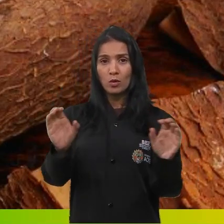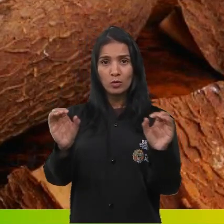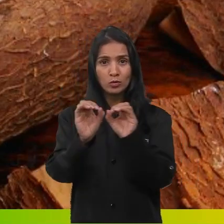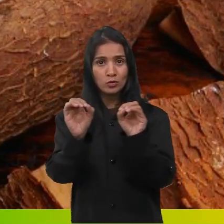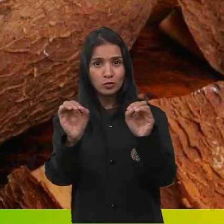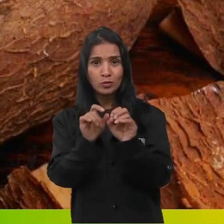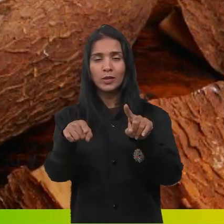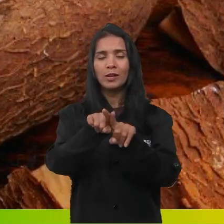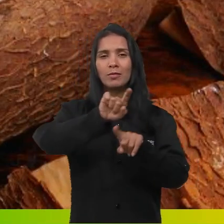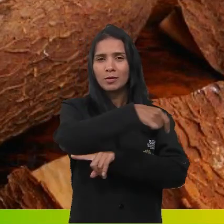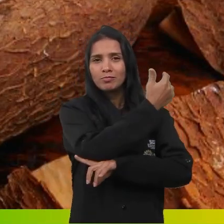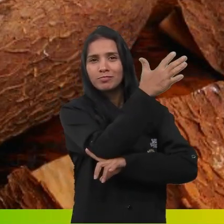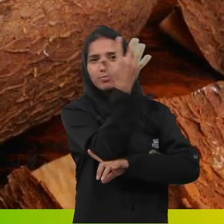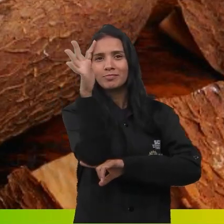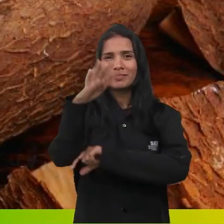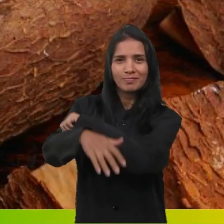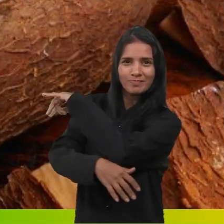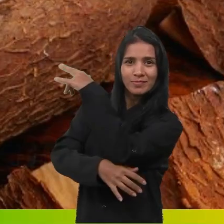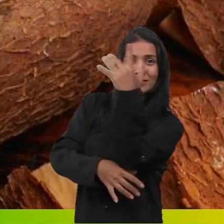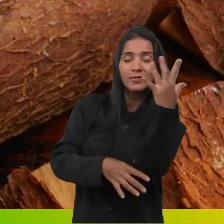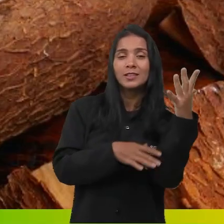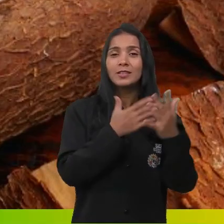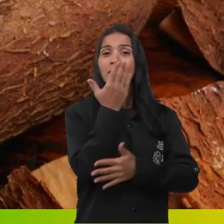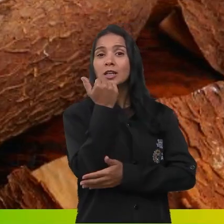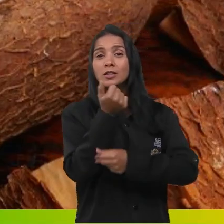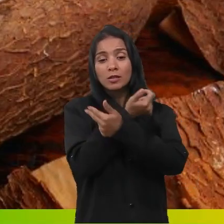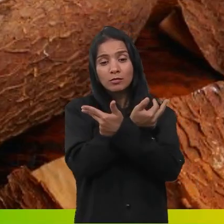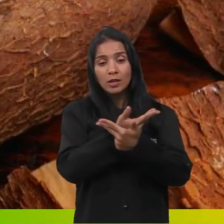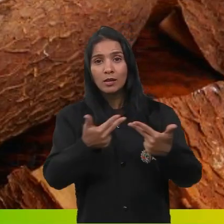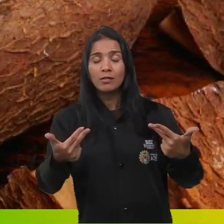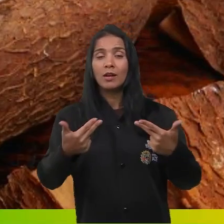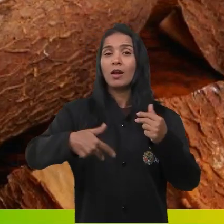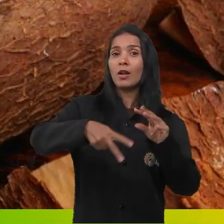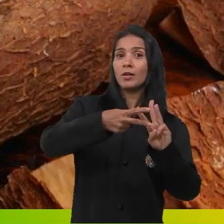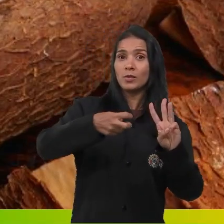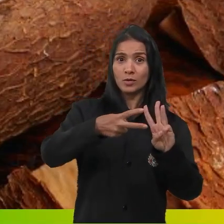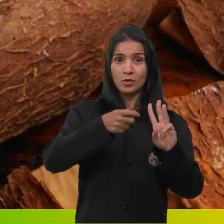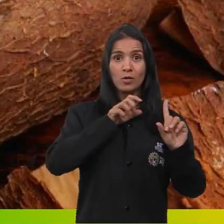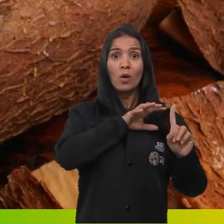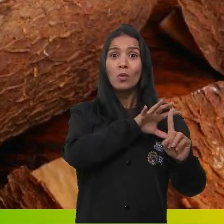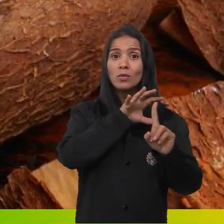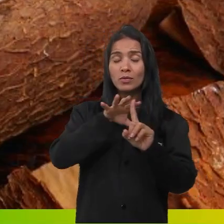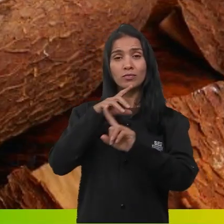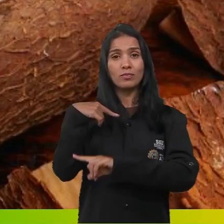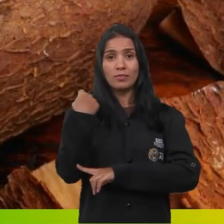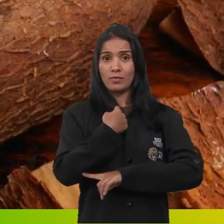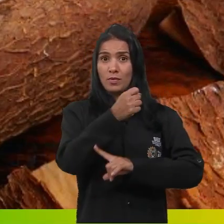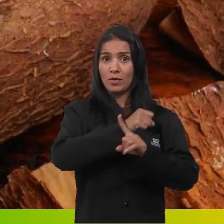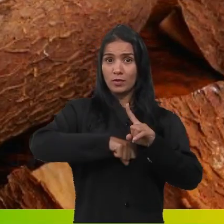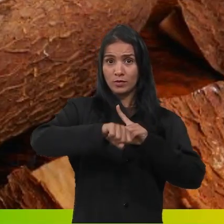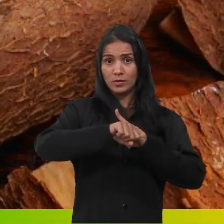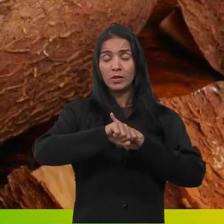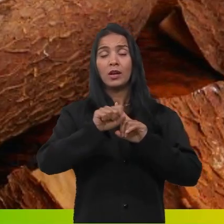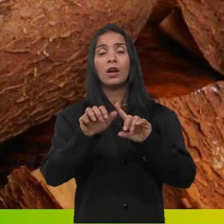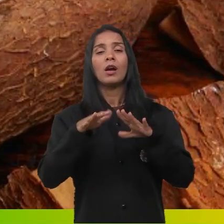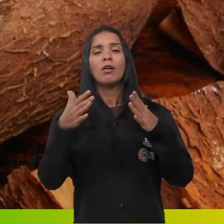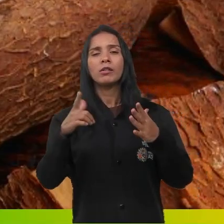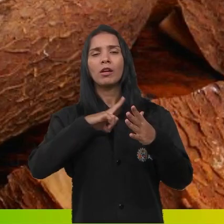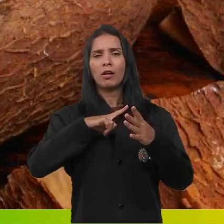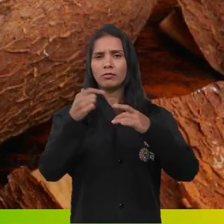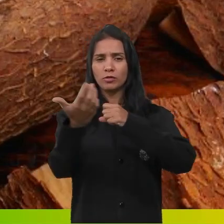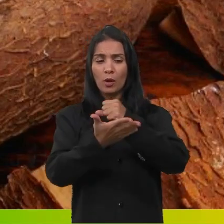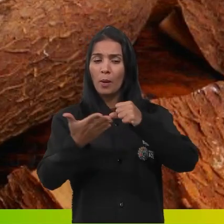com o meio ambiente. A alimentação indígena que influenciou a nossa sociedade é